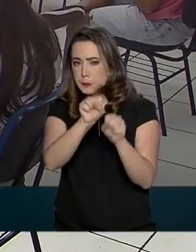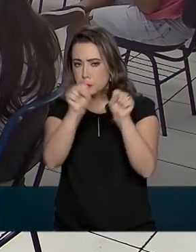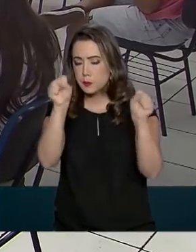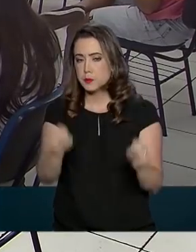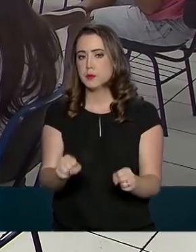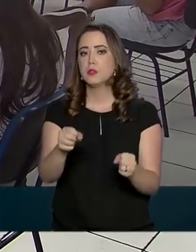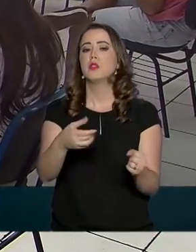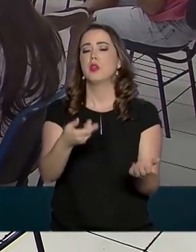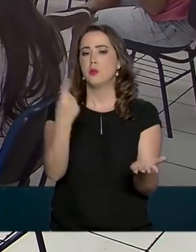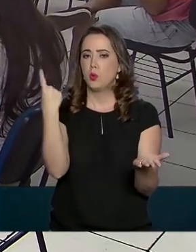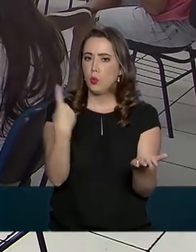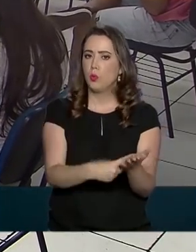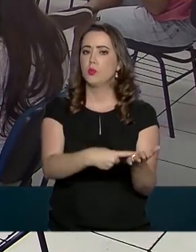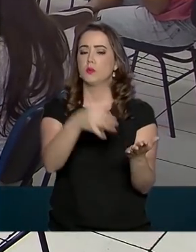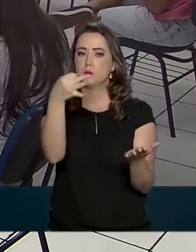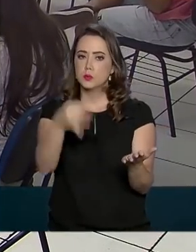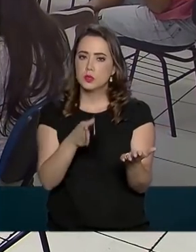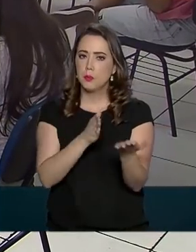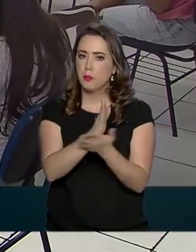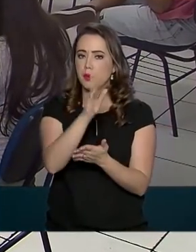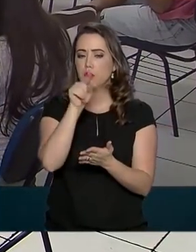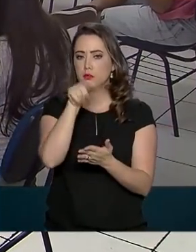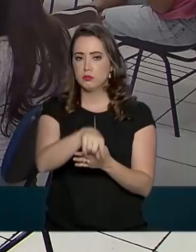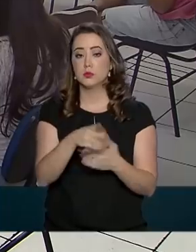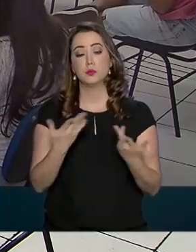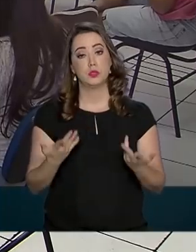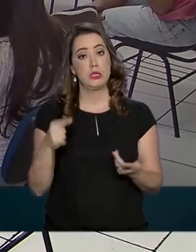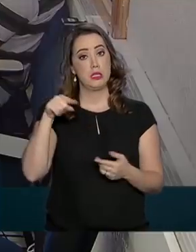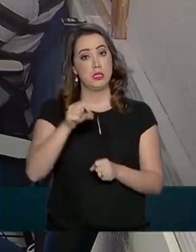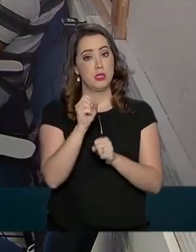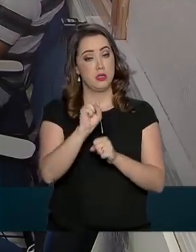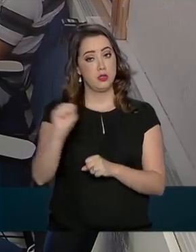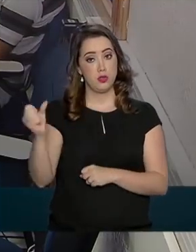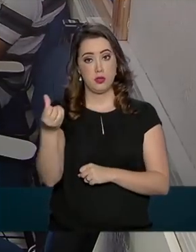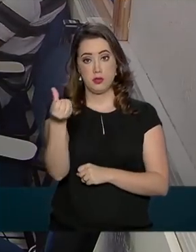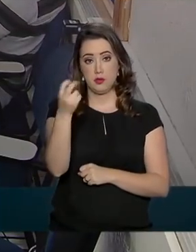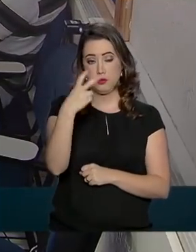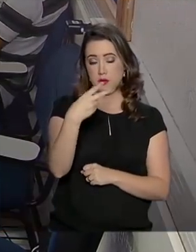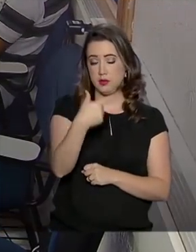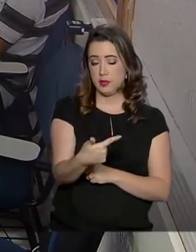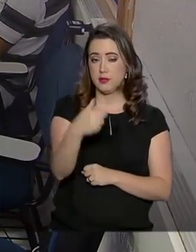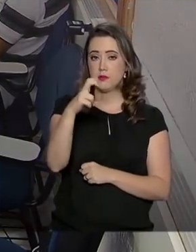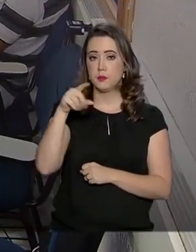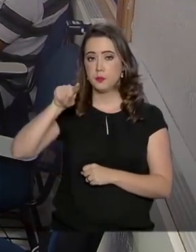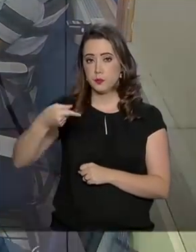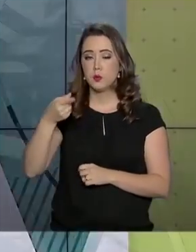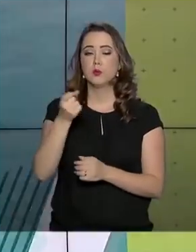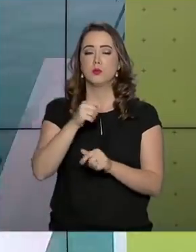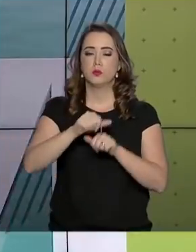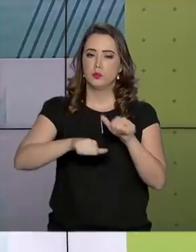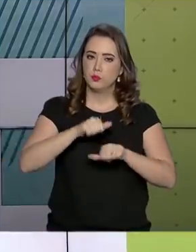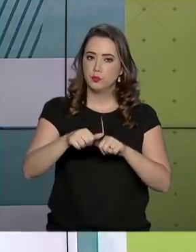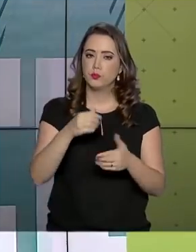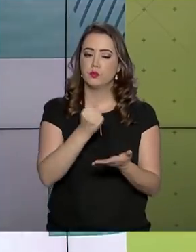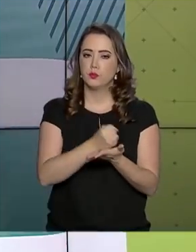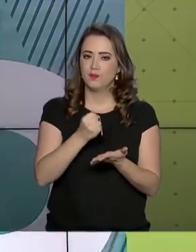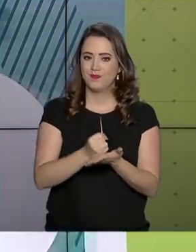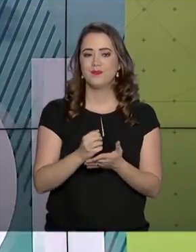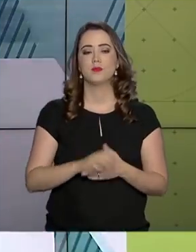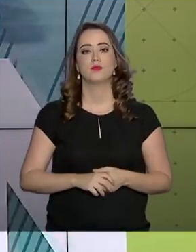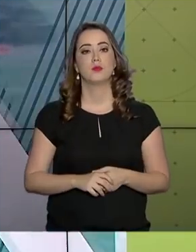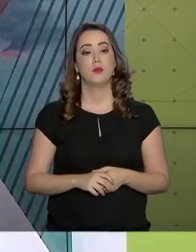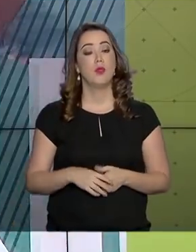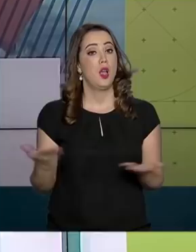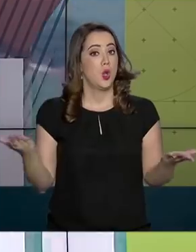Neste semestre, cerca de 625 mil contratos devem ser renovados. O governo agora